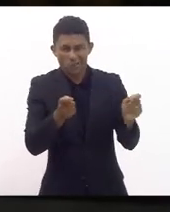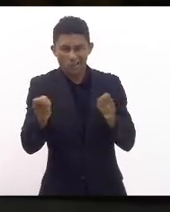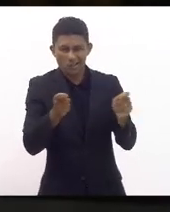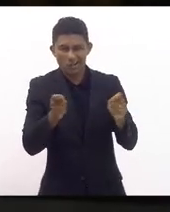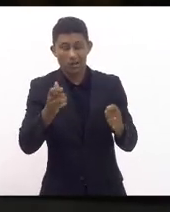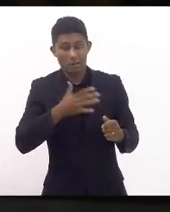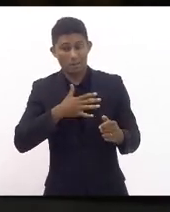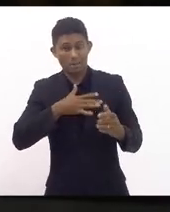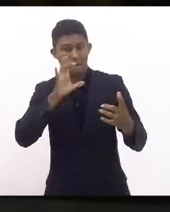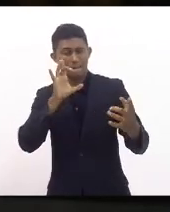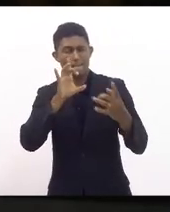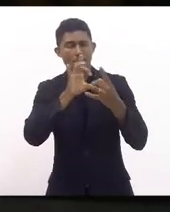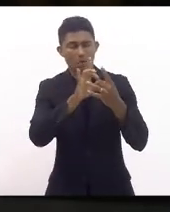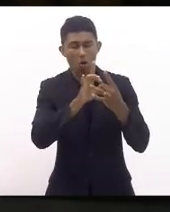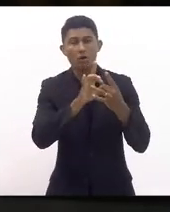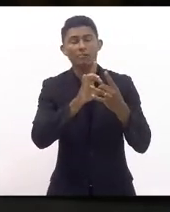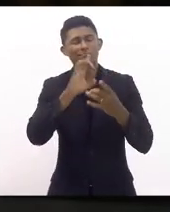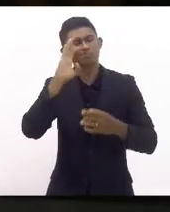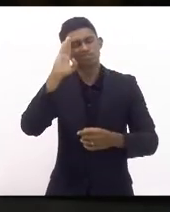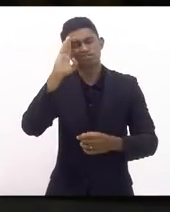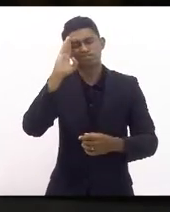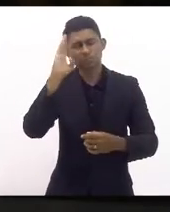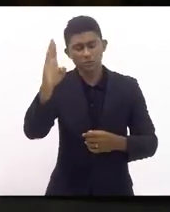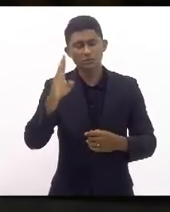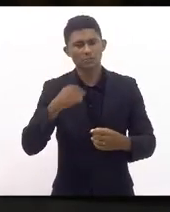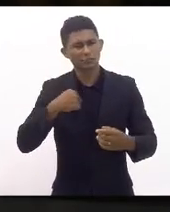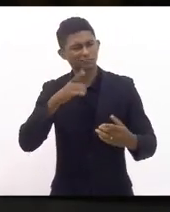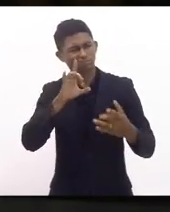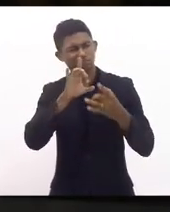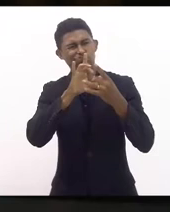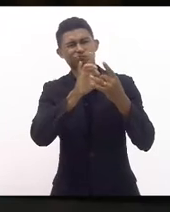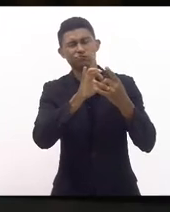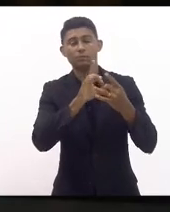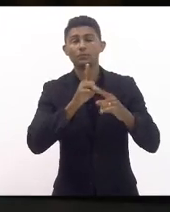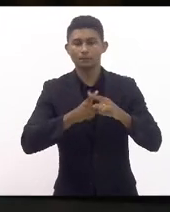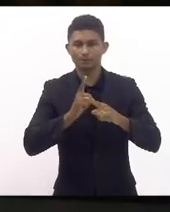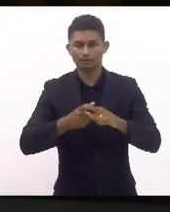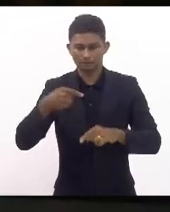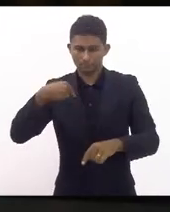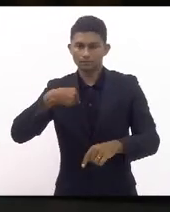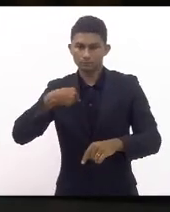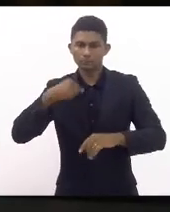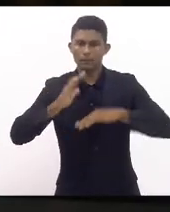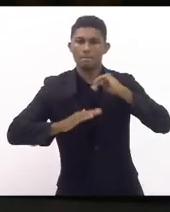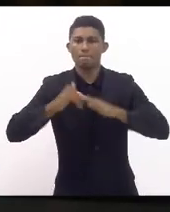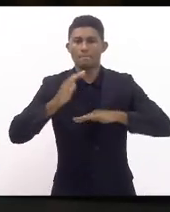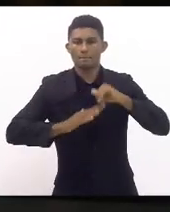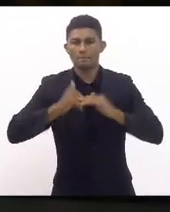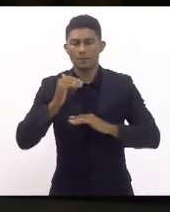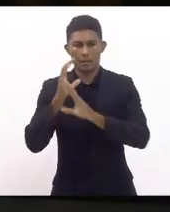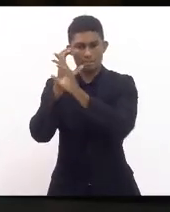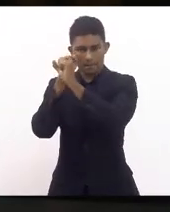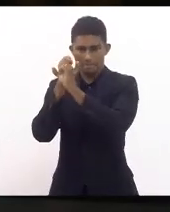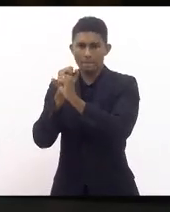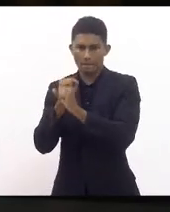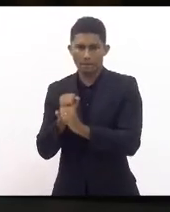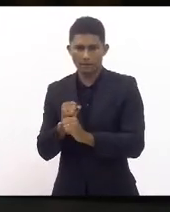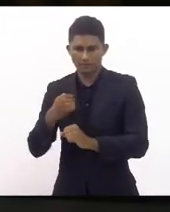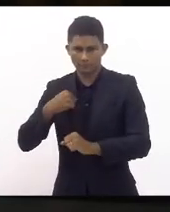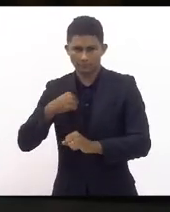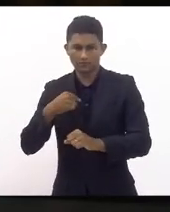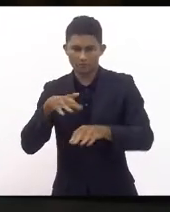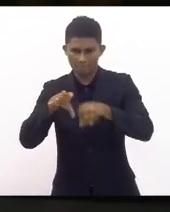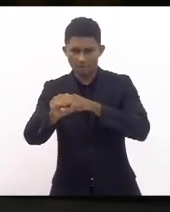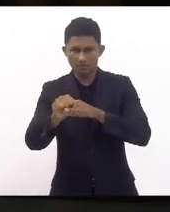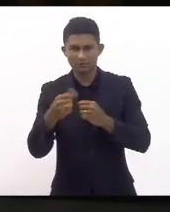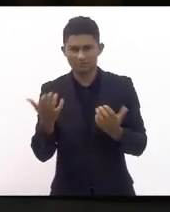Jurandir? Porque eu, de alguma forma, pela formação profissional contábil, né, e aí já